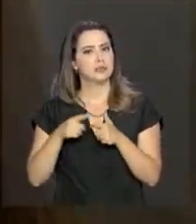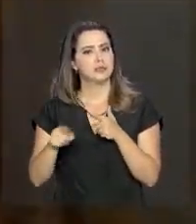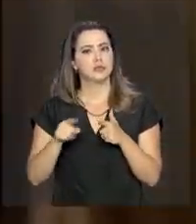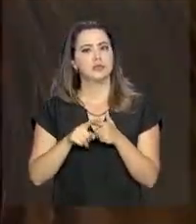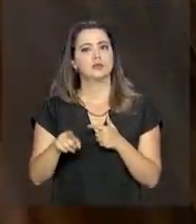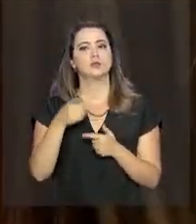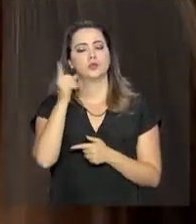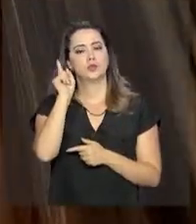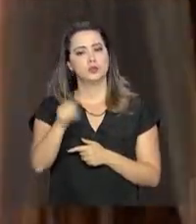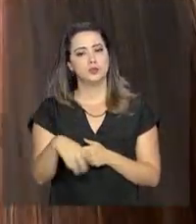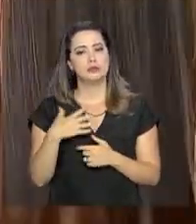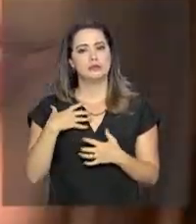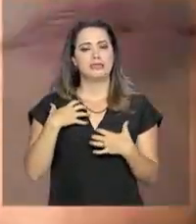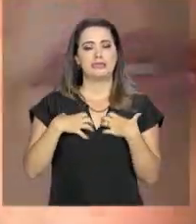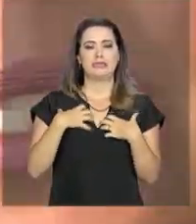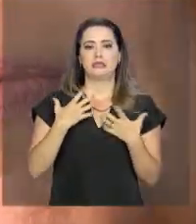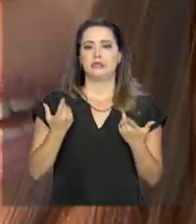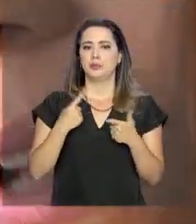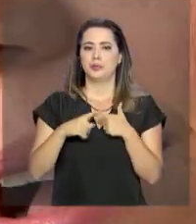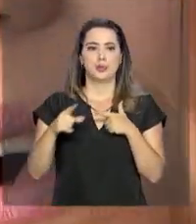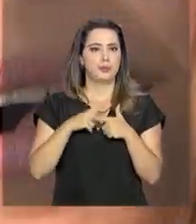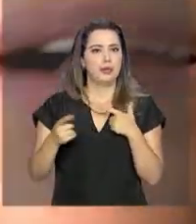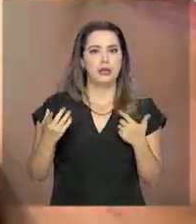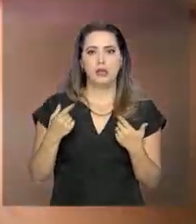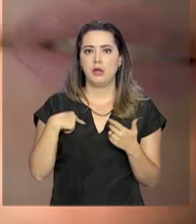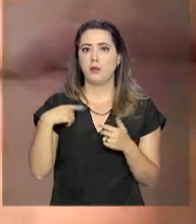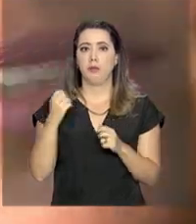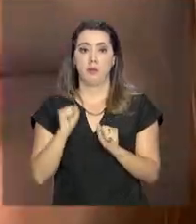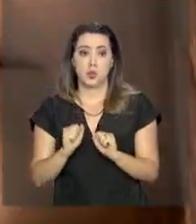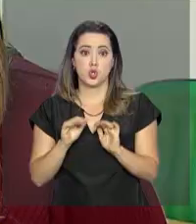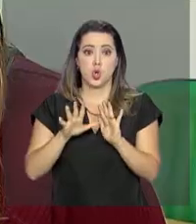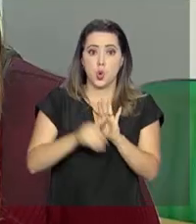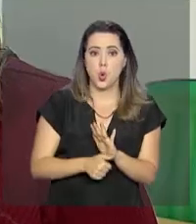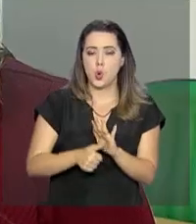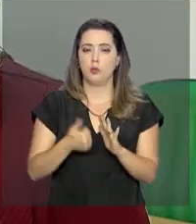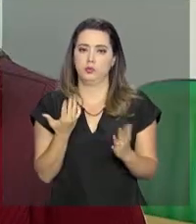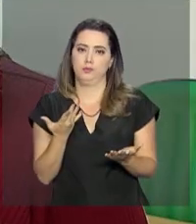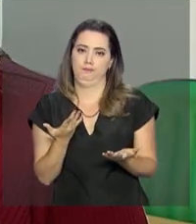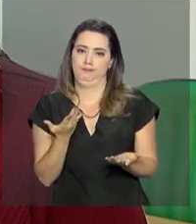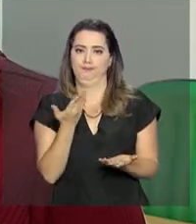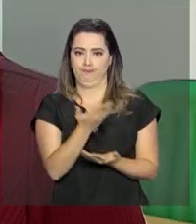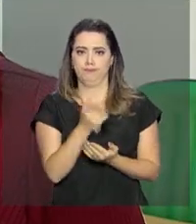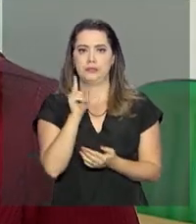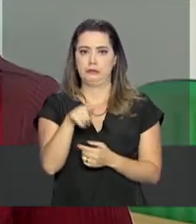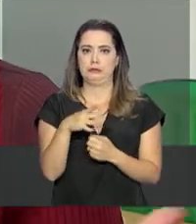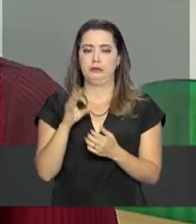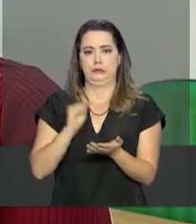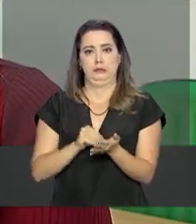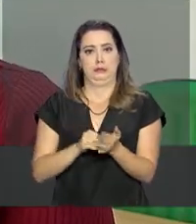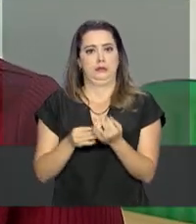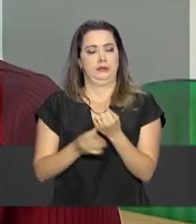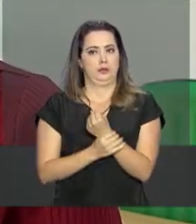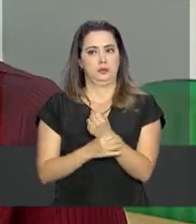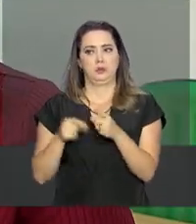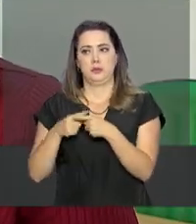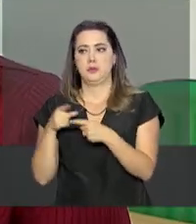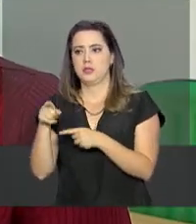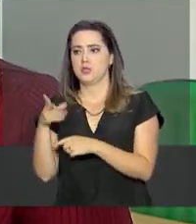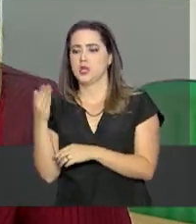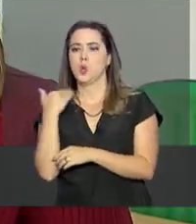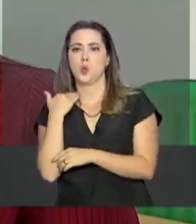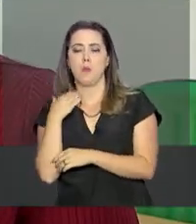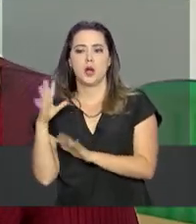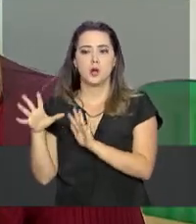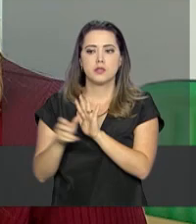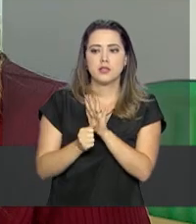jornalista a deixava exposta aos riscos de assaltos uma insegurança muito grande né você tem que sacar ou do dinheiro em geral você